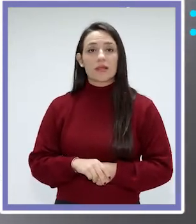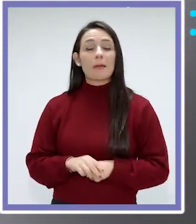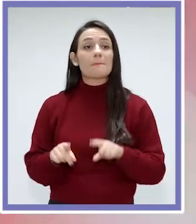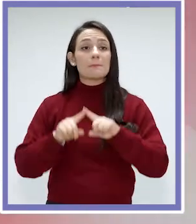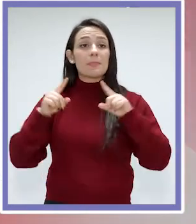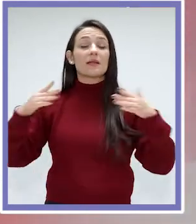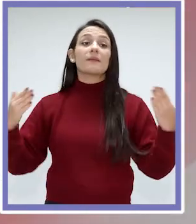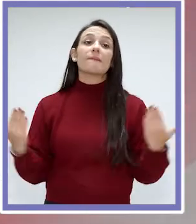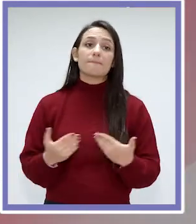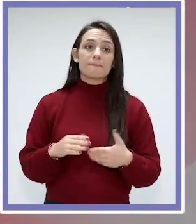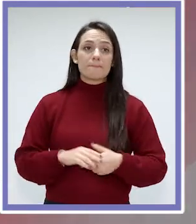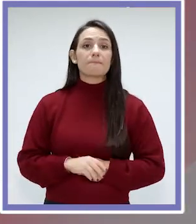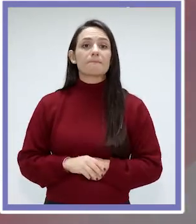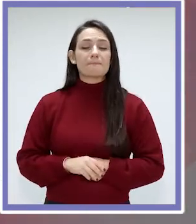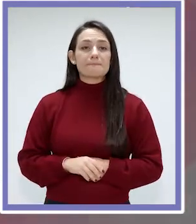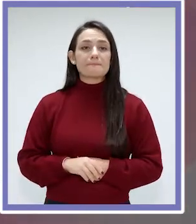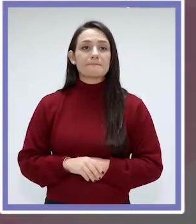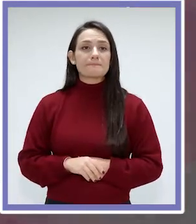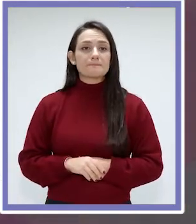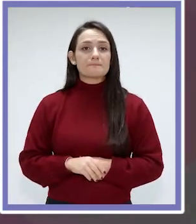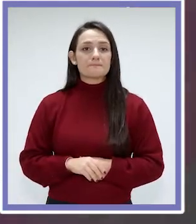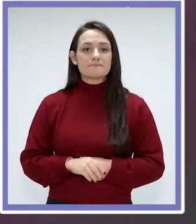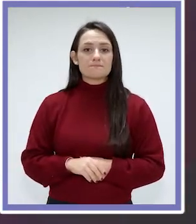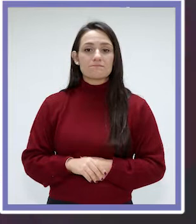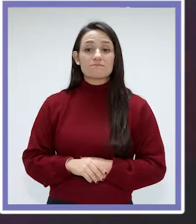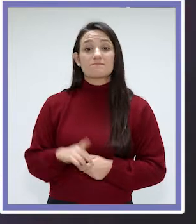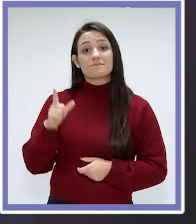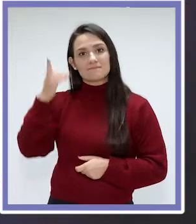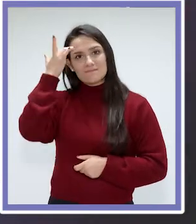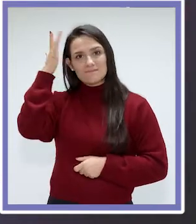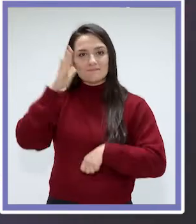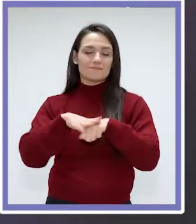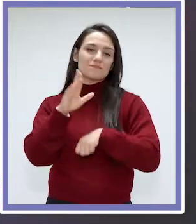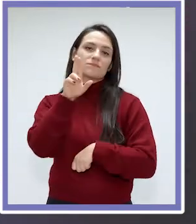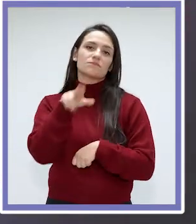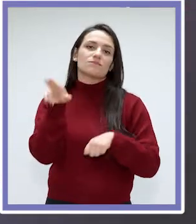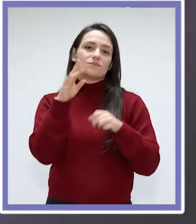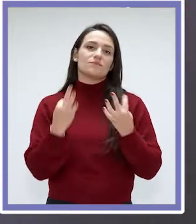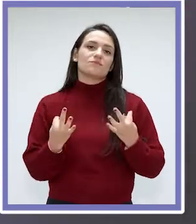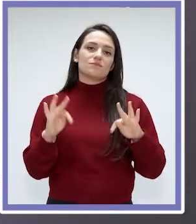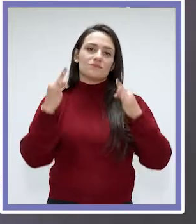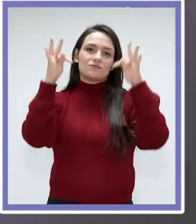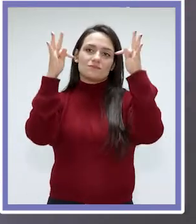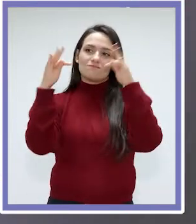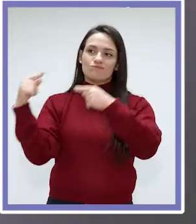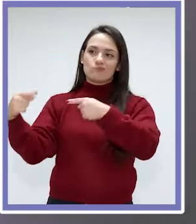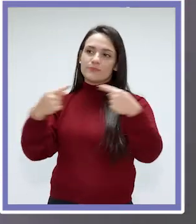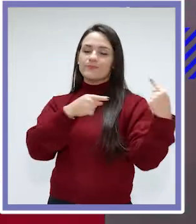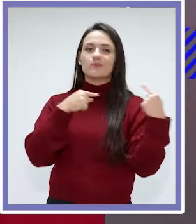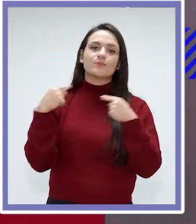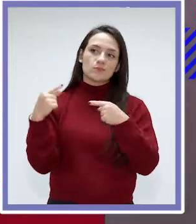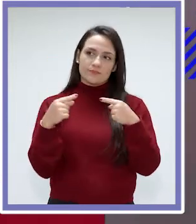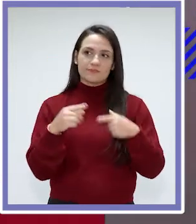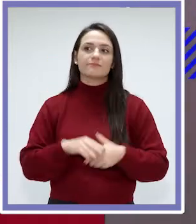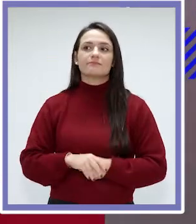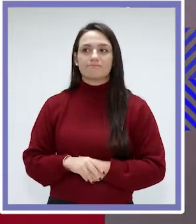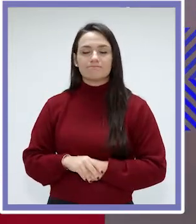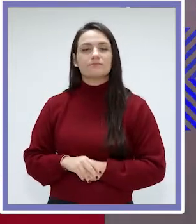gente encurtar o caminho, principalmente pelas vias das tecnologias digitais, de